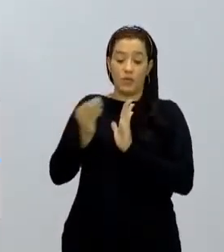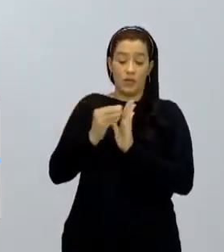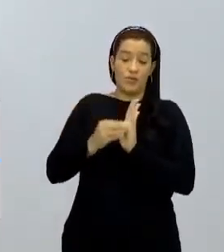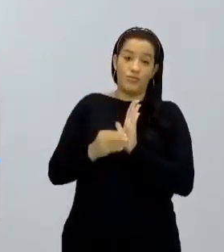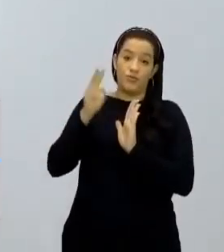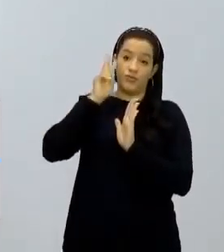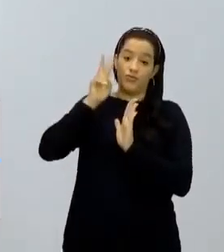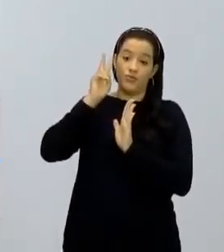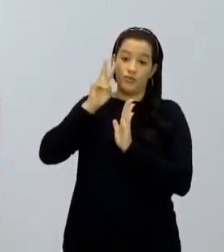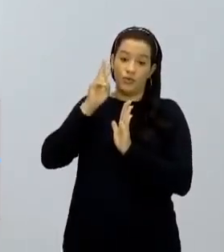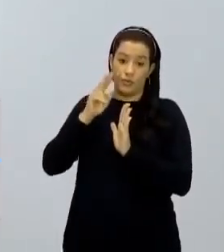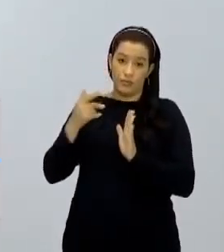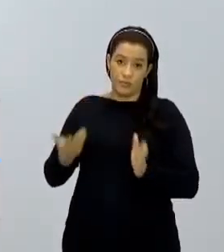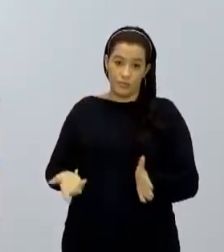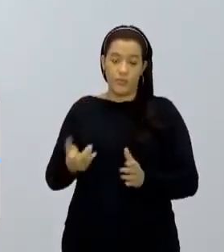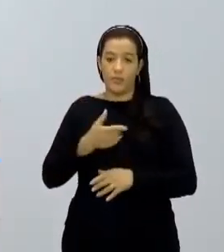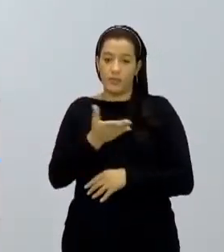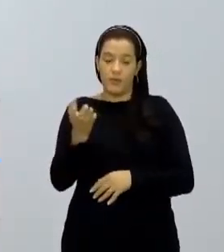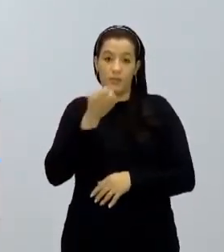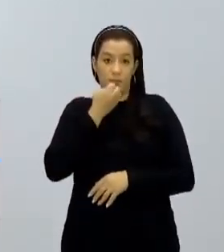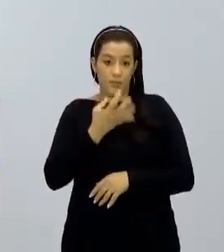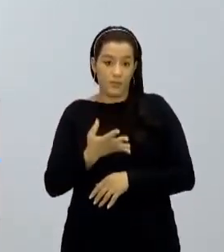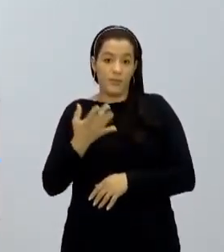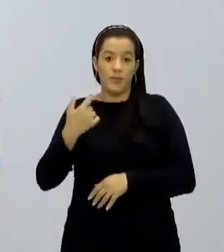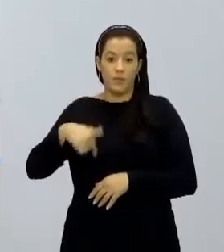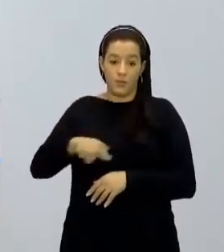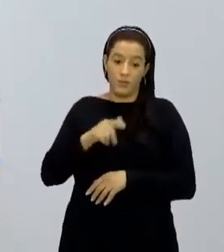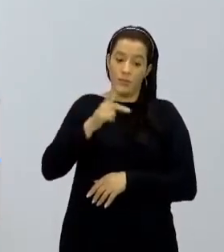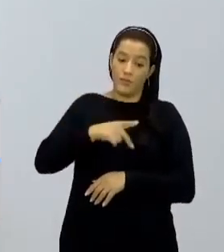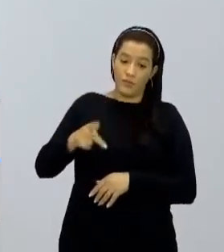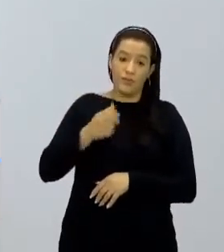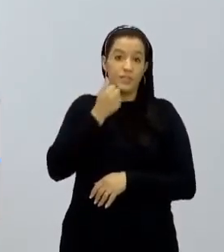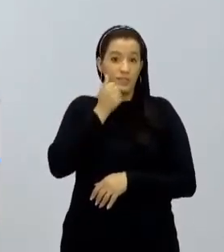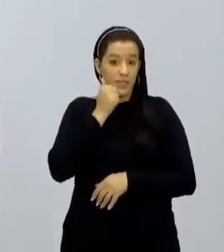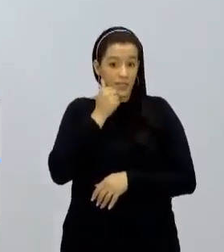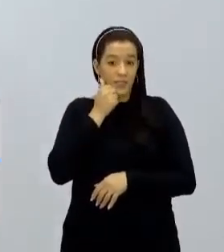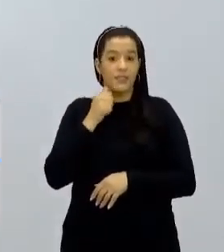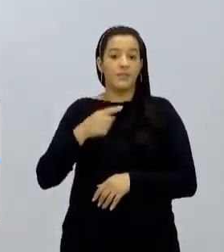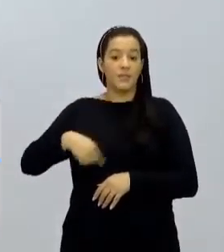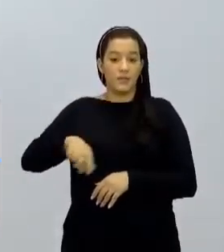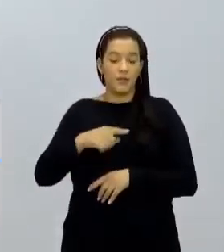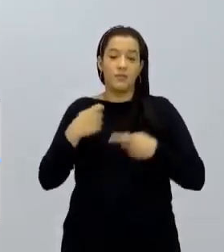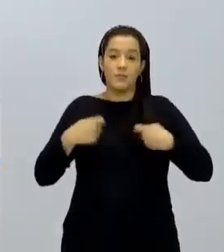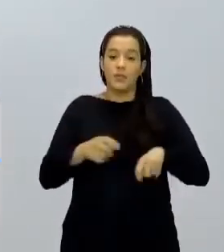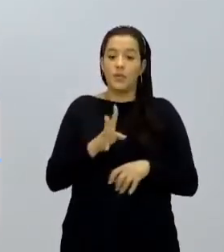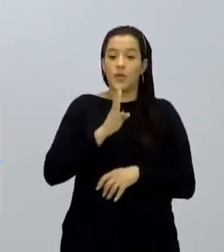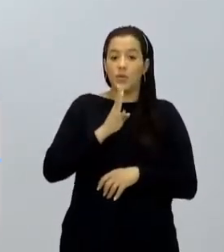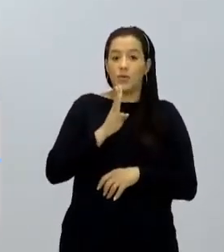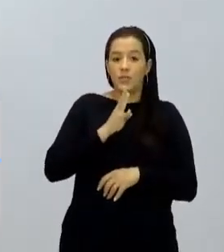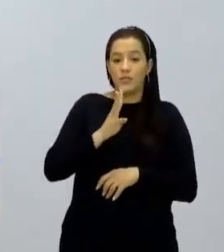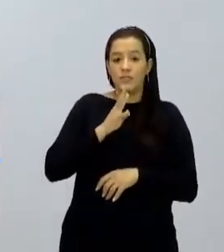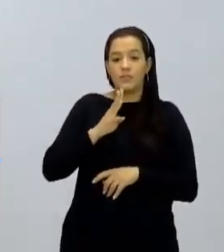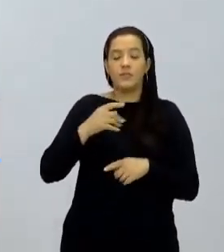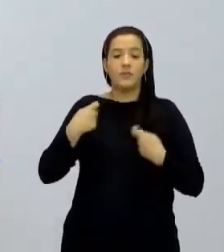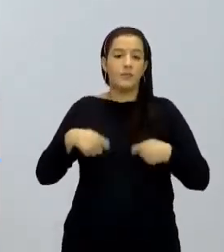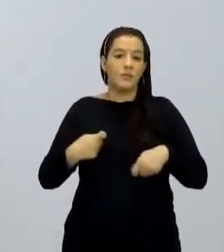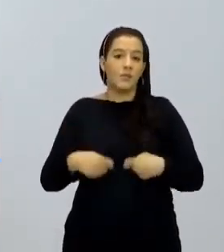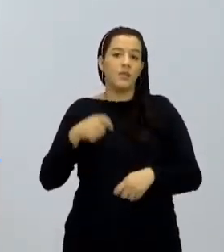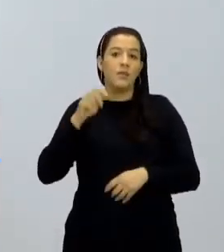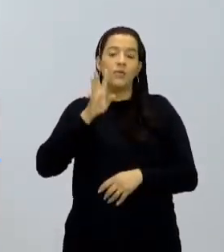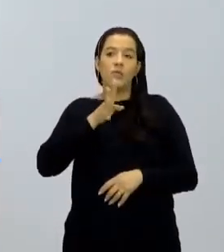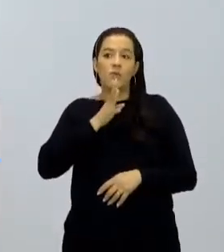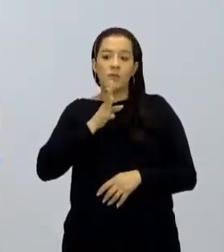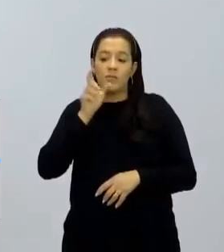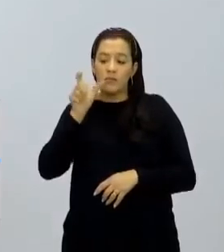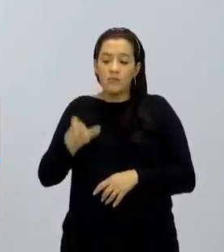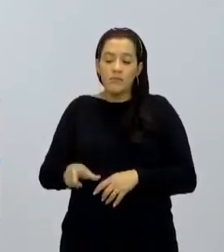professor de história, eu sou professor de ciências, o professor Magno também é professor de ciências, mas a gente precisa conhecer a história da ciência. E a gente precisa entender quando a